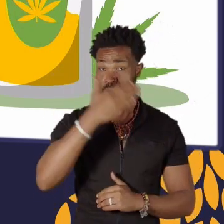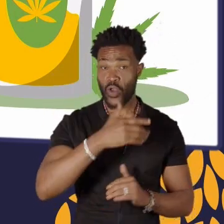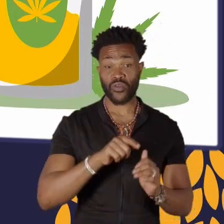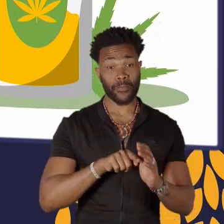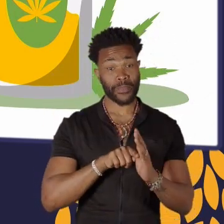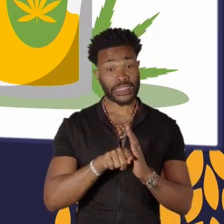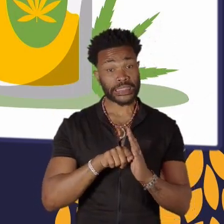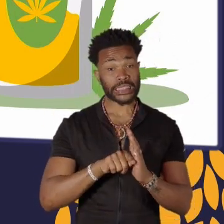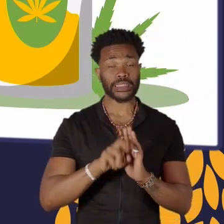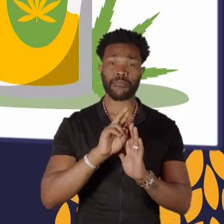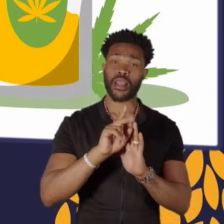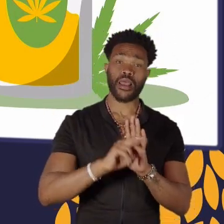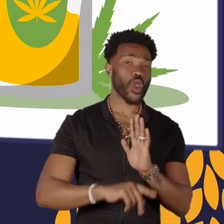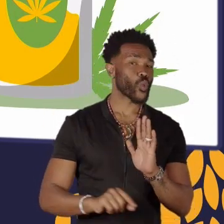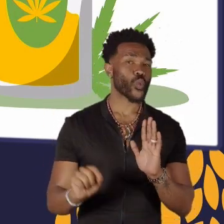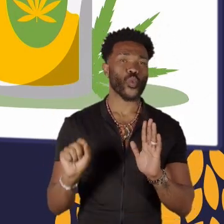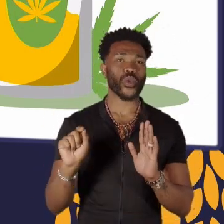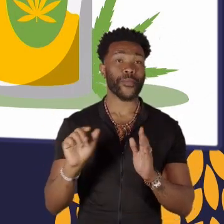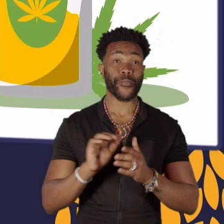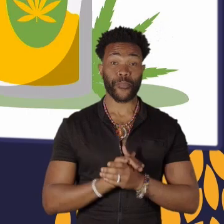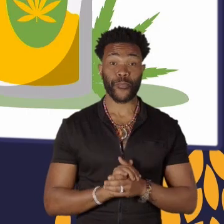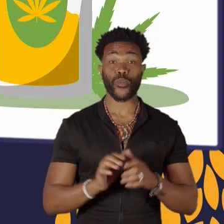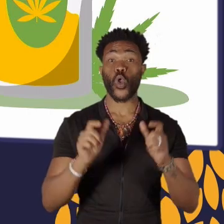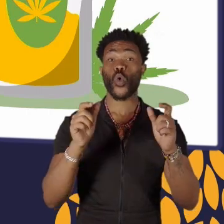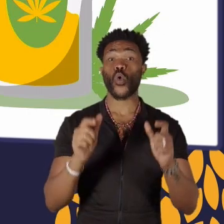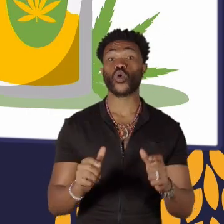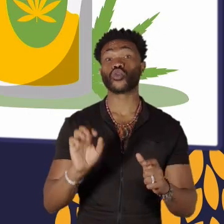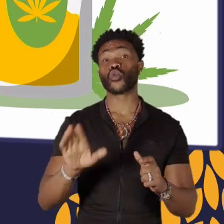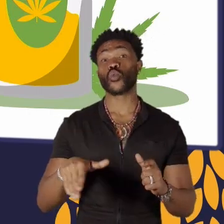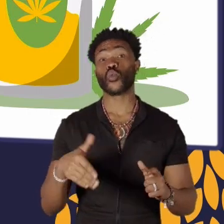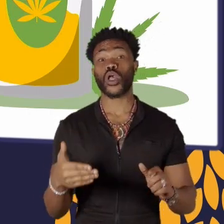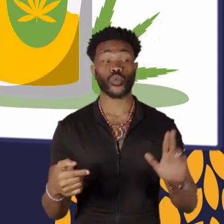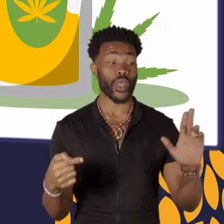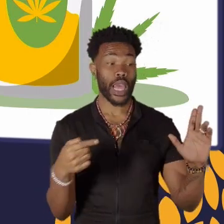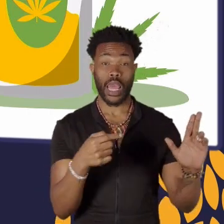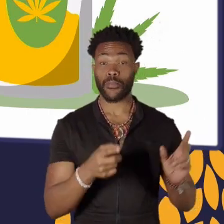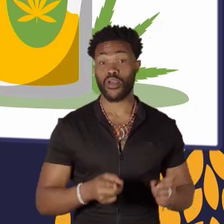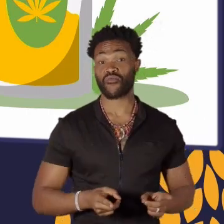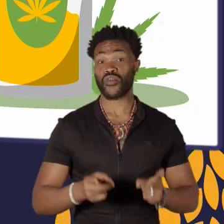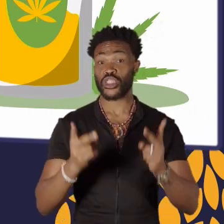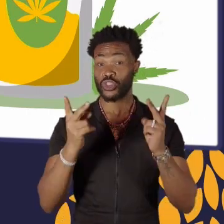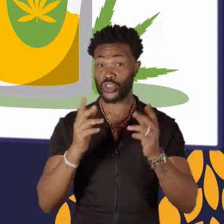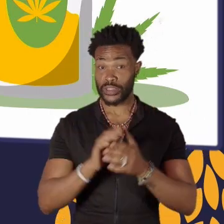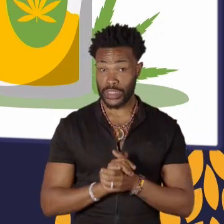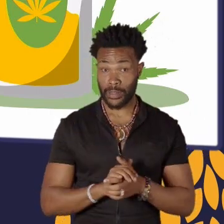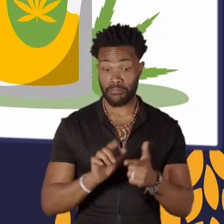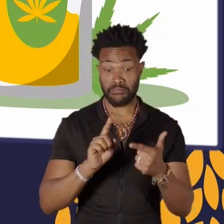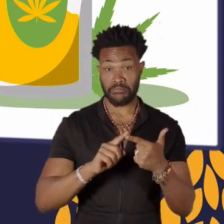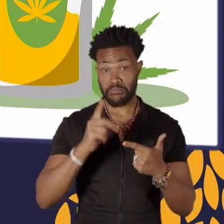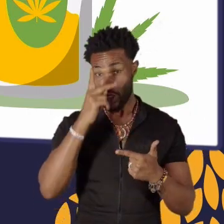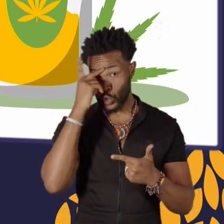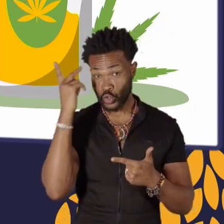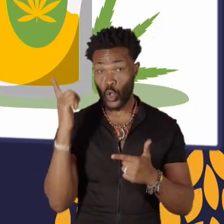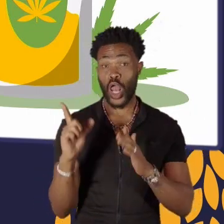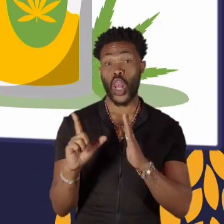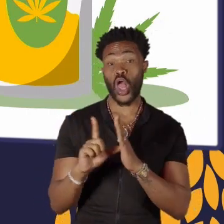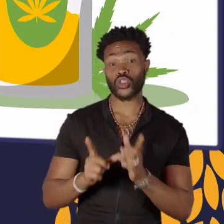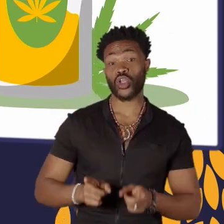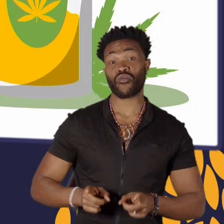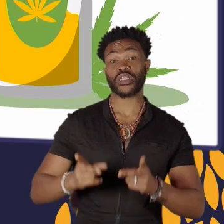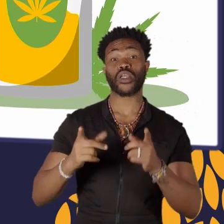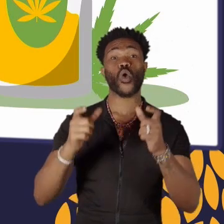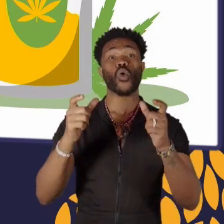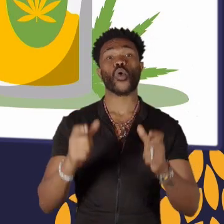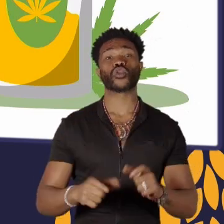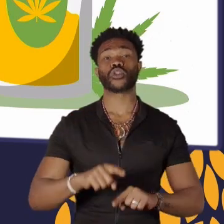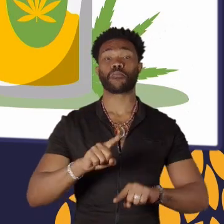pesquisas e tudo mais, que é onde e quando a cannabis será vendida, o que os varejistas poderão vender e onde seus